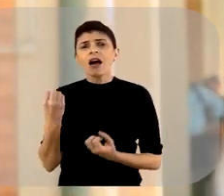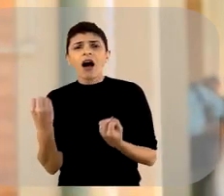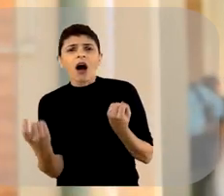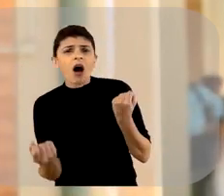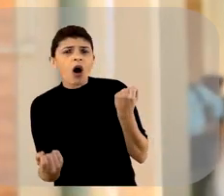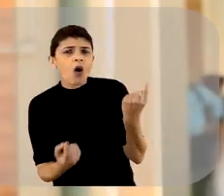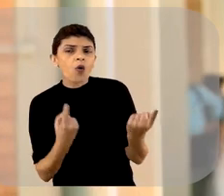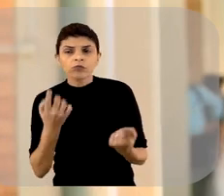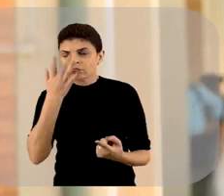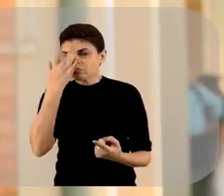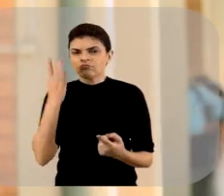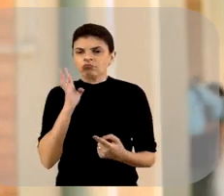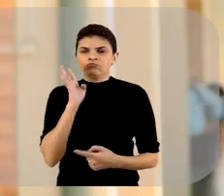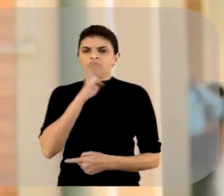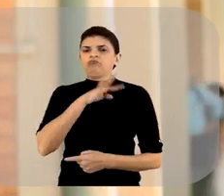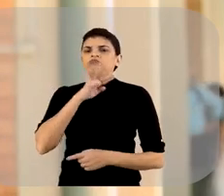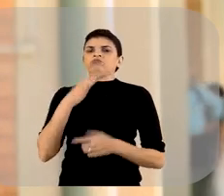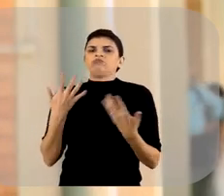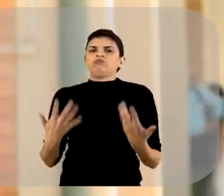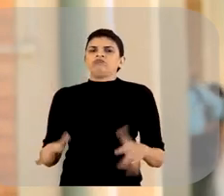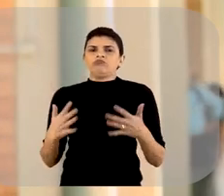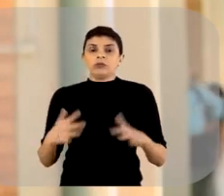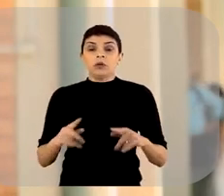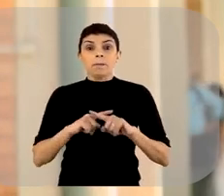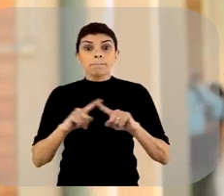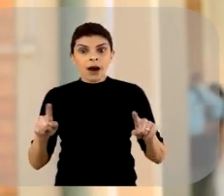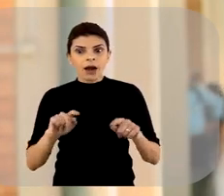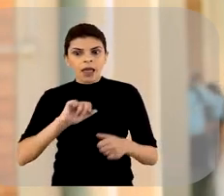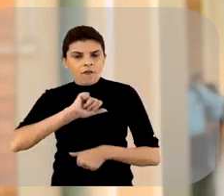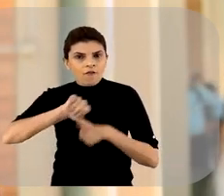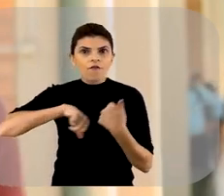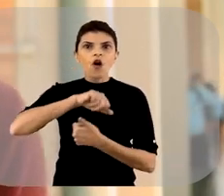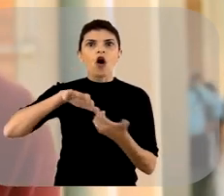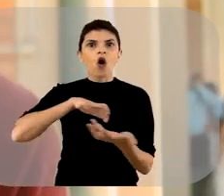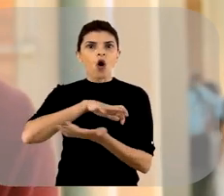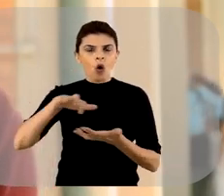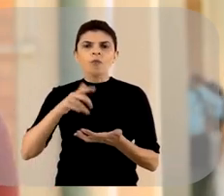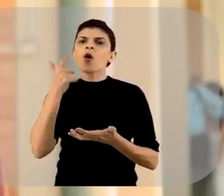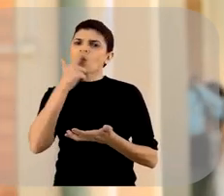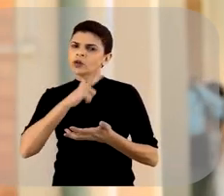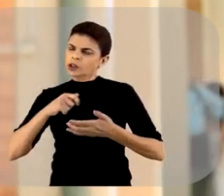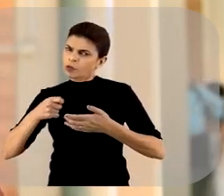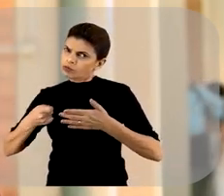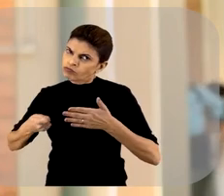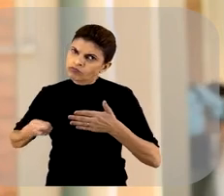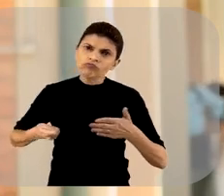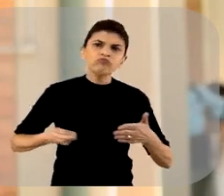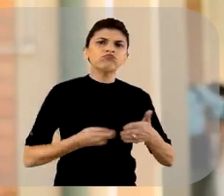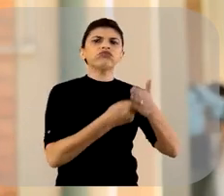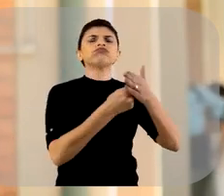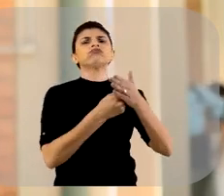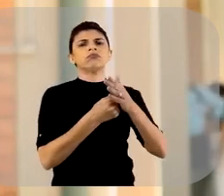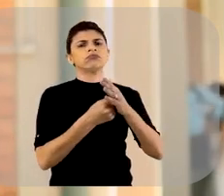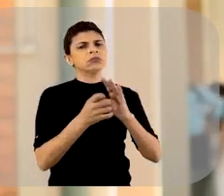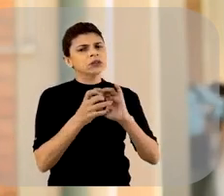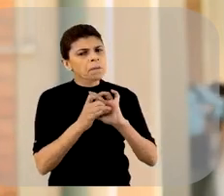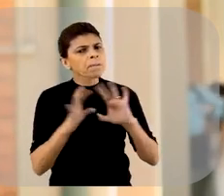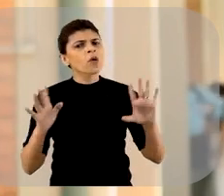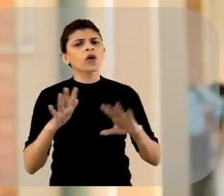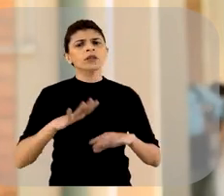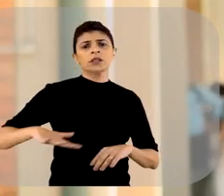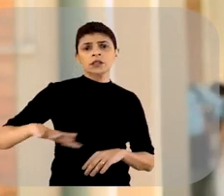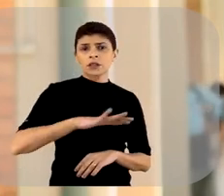de resistência. Né, e essa reforma sanitária acaba saindo para a rua, né, no bojo da redemocratização do